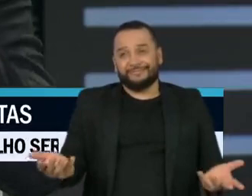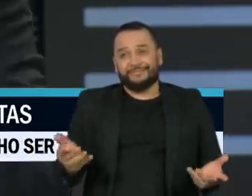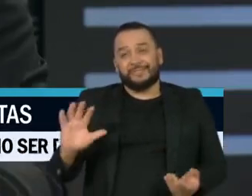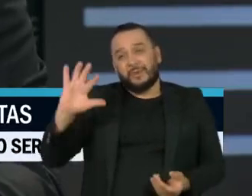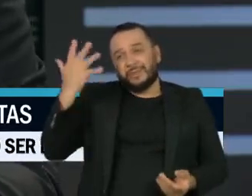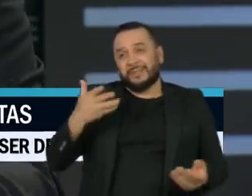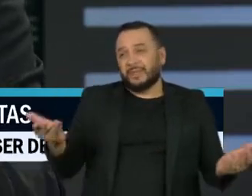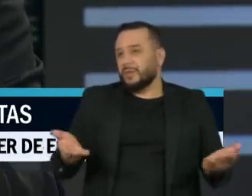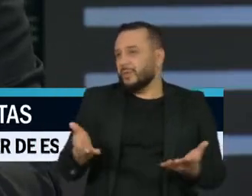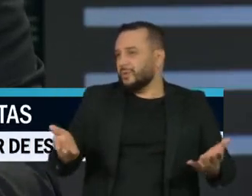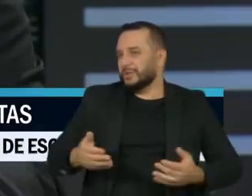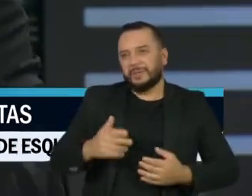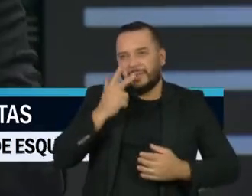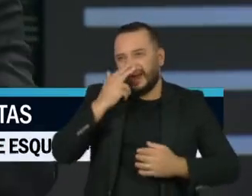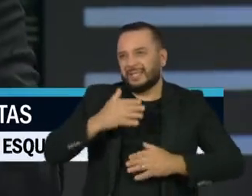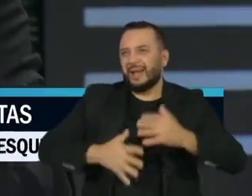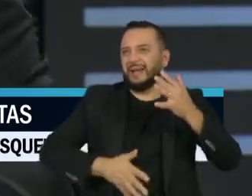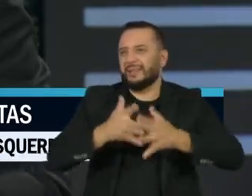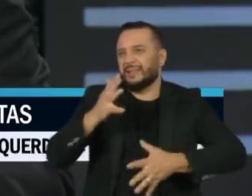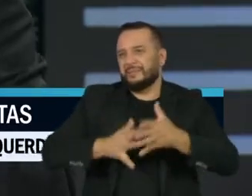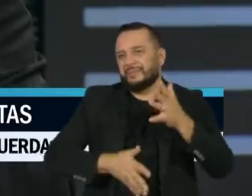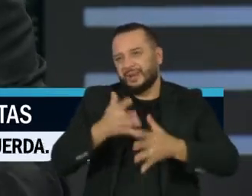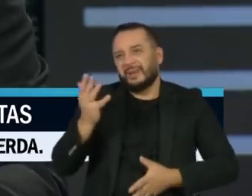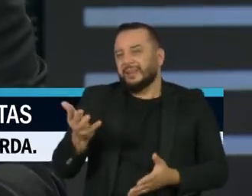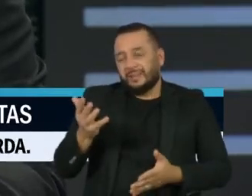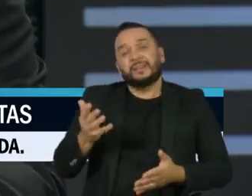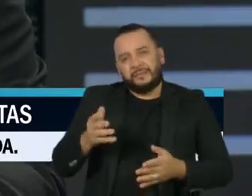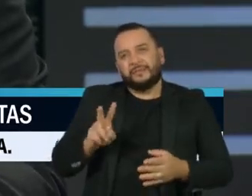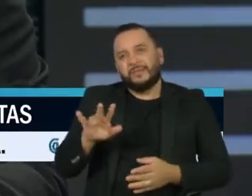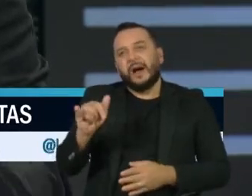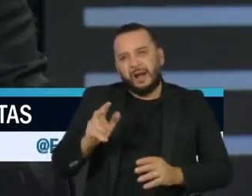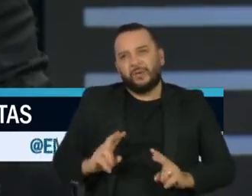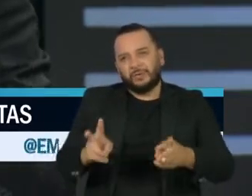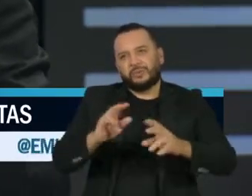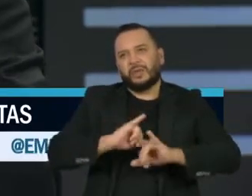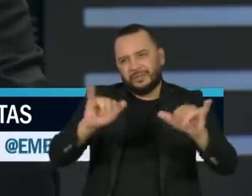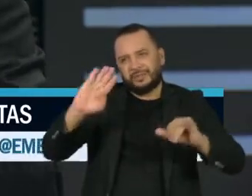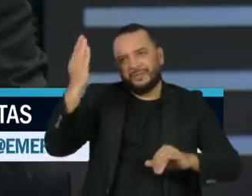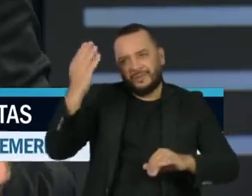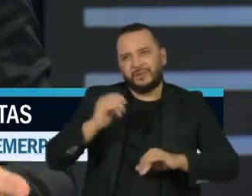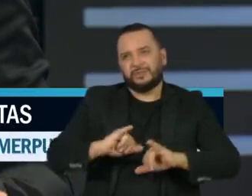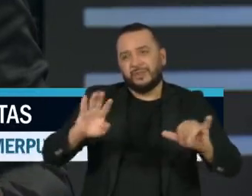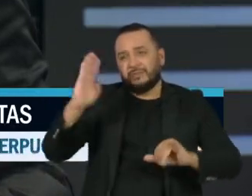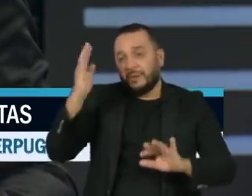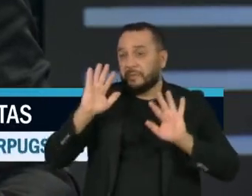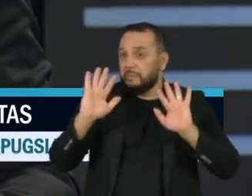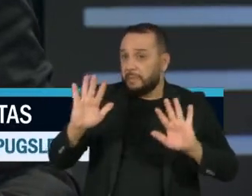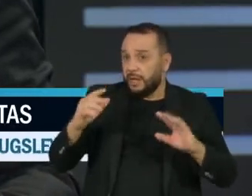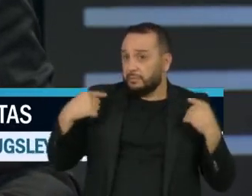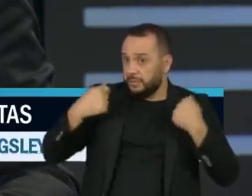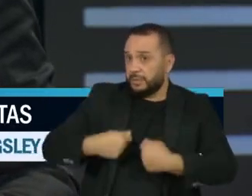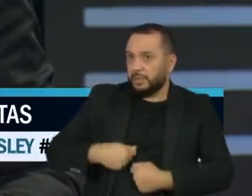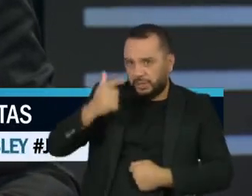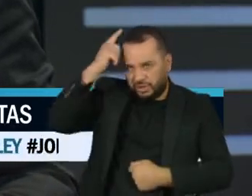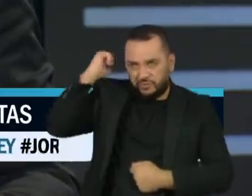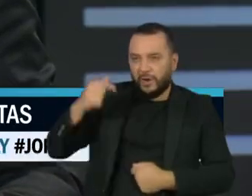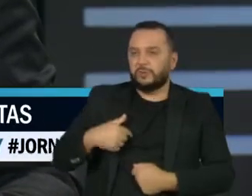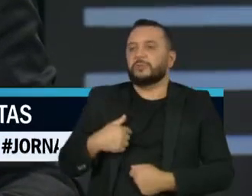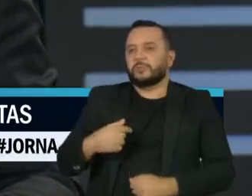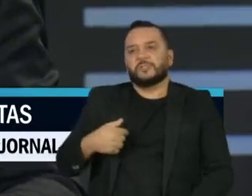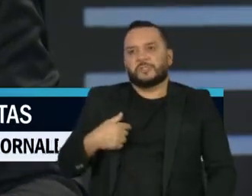hoje não ajuda de maneira alguma a manter as fake news longe das eleições. Só que o ministro Alexandre de Moraes está com a rédea